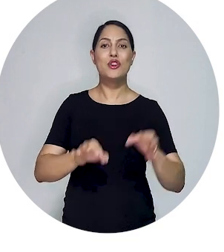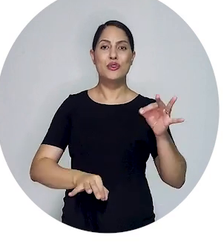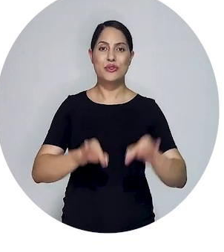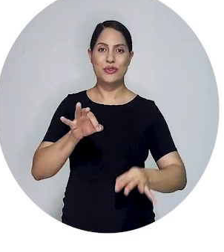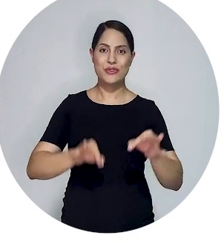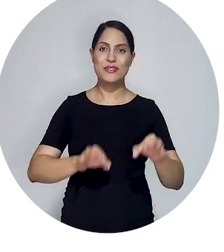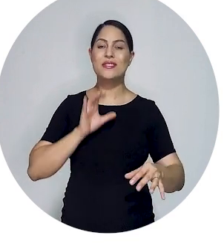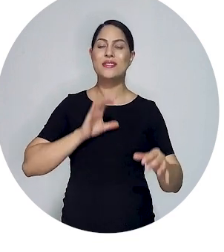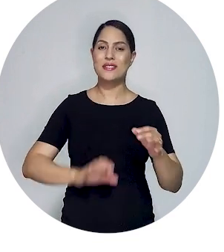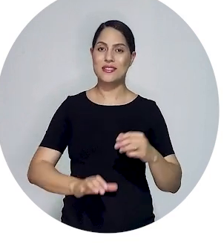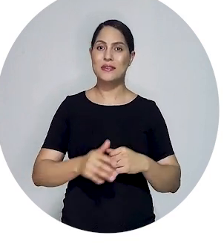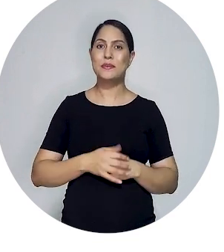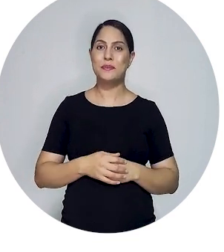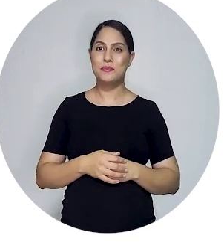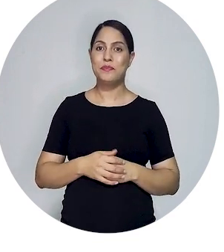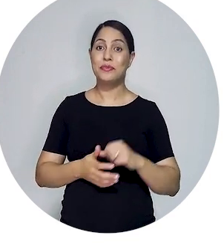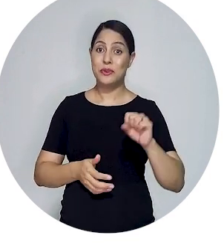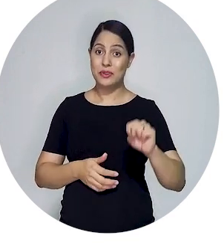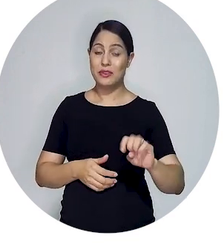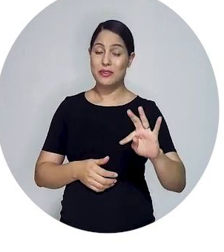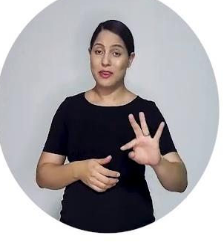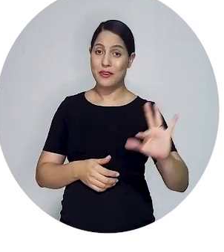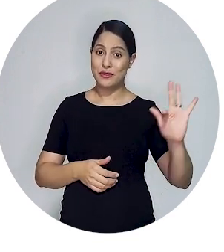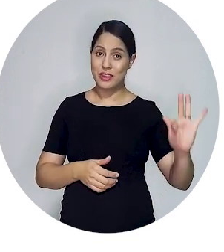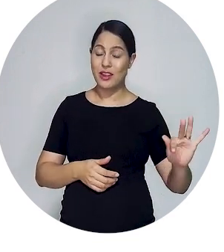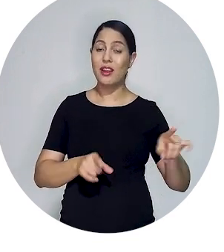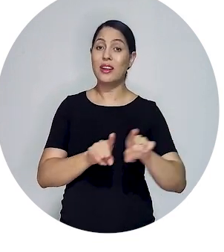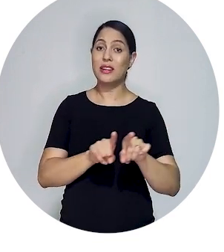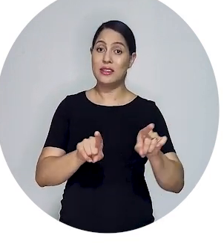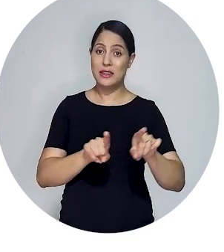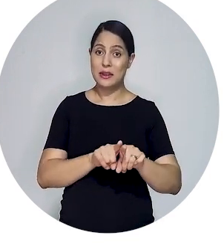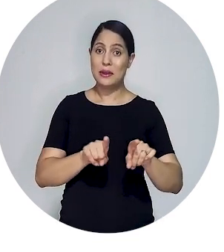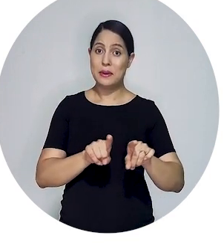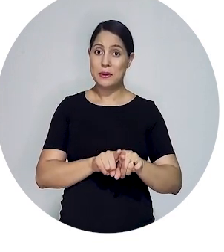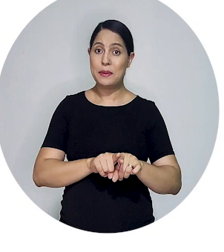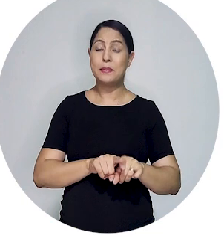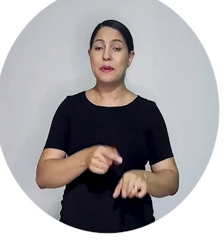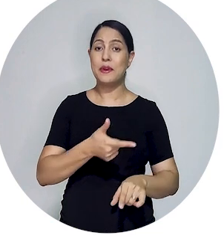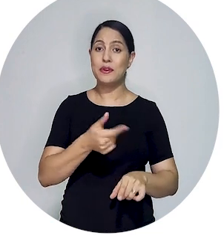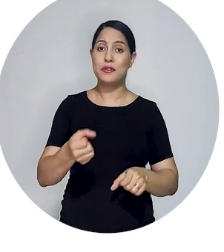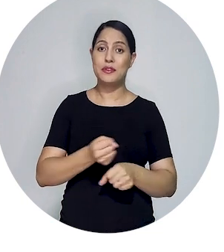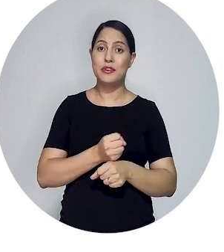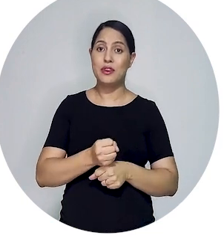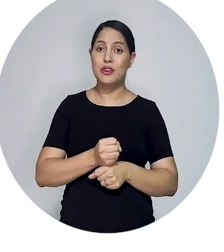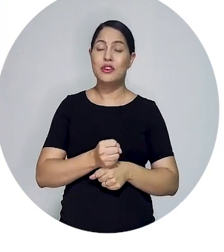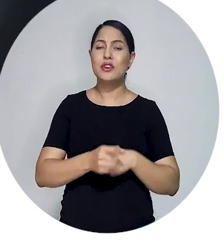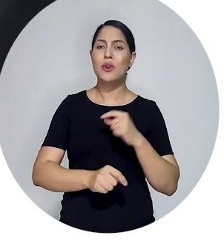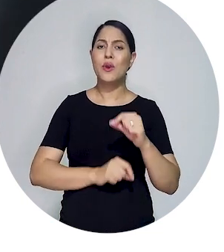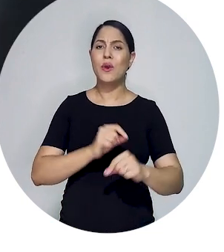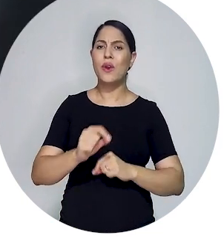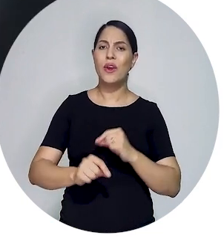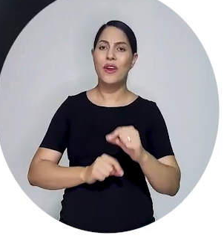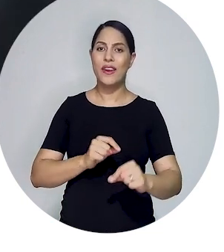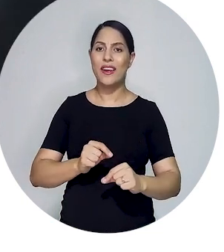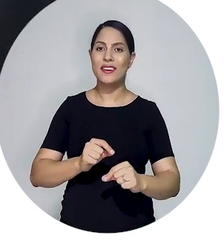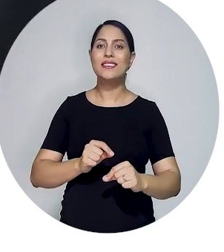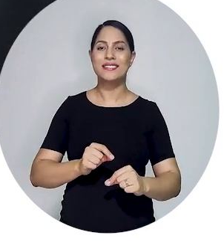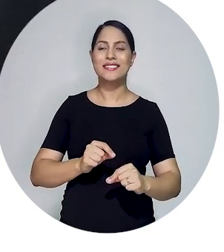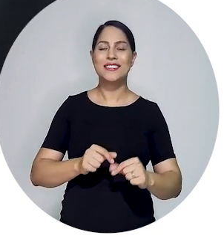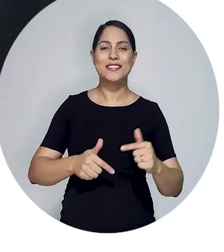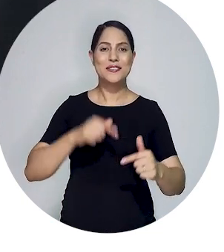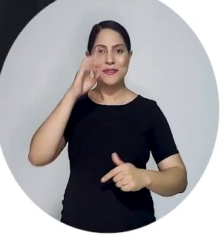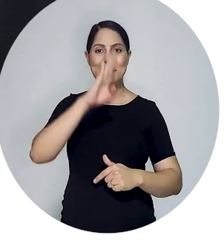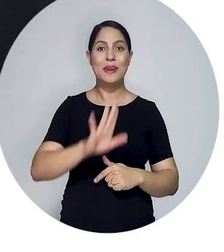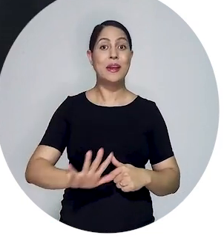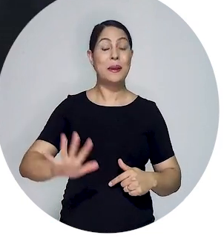Cidadania, alusiva aos 130 anos do Supremo Tribunal Federal e ao bicentenário da independência do Brasil. Ele recebeu a comenda das mãos